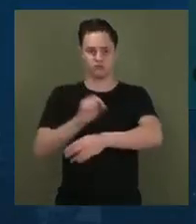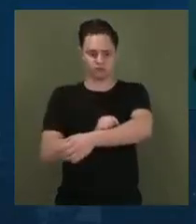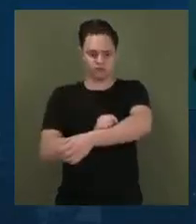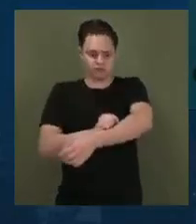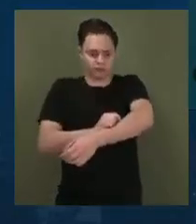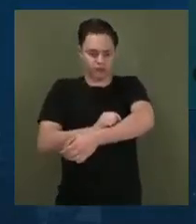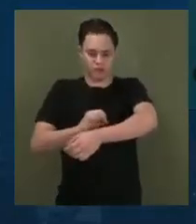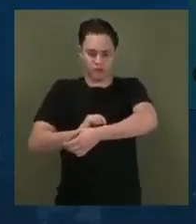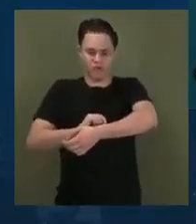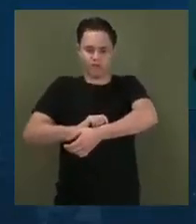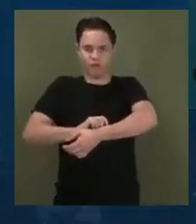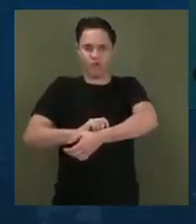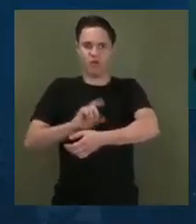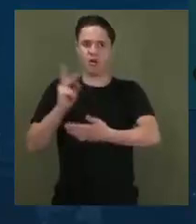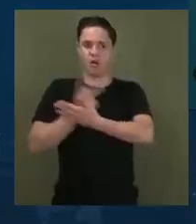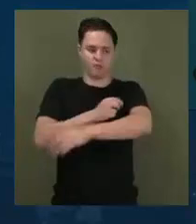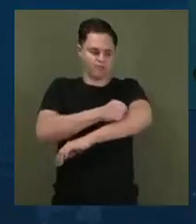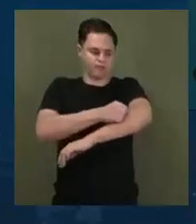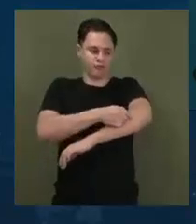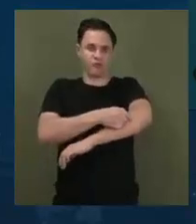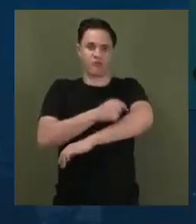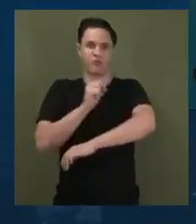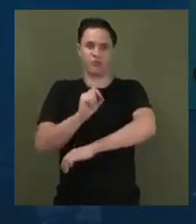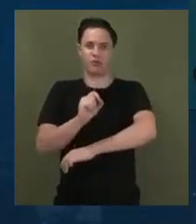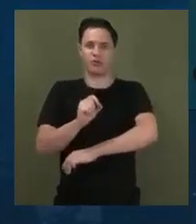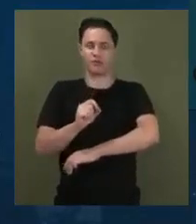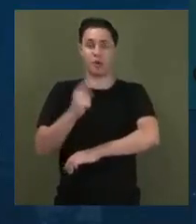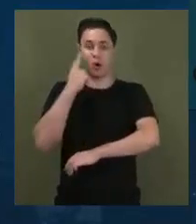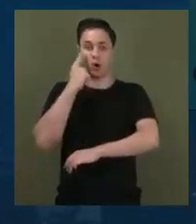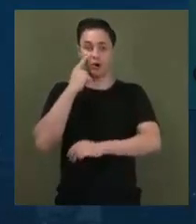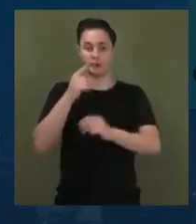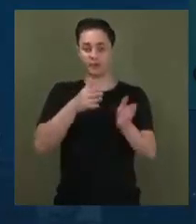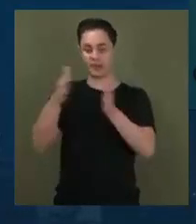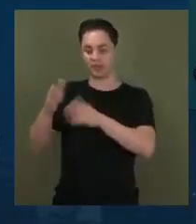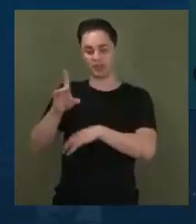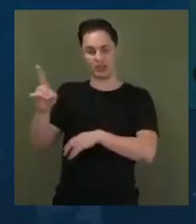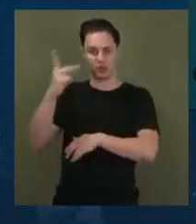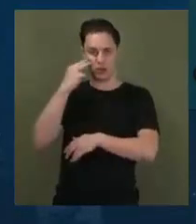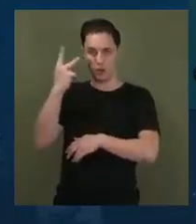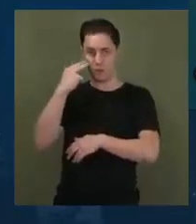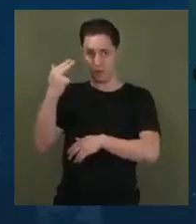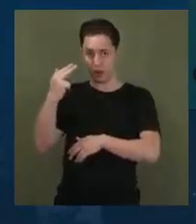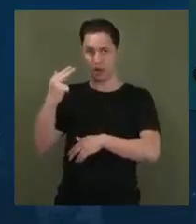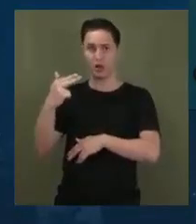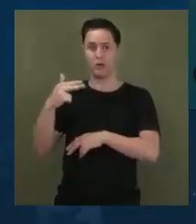À direita, à esquerda, um endotélio normal, devido a essa inflamação do endotélio,